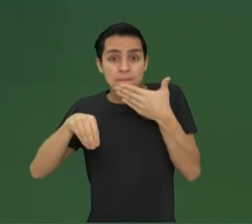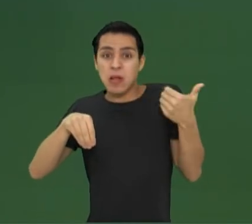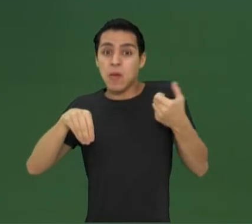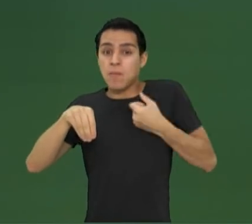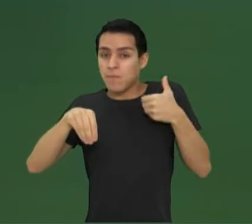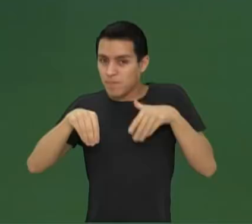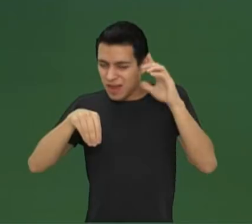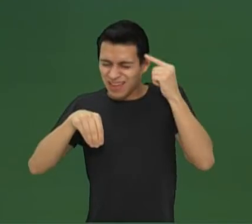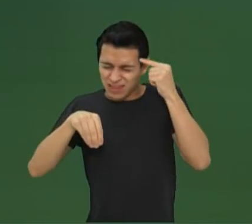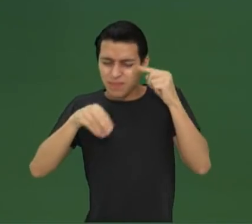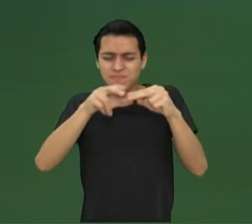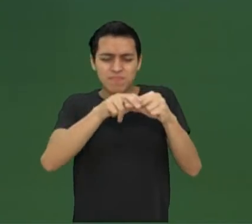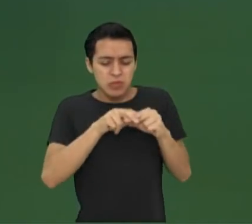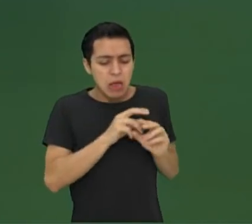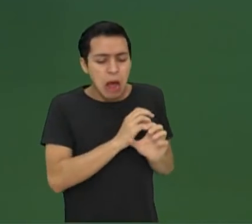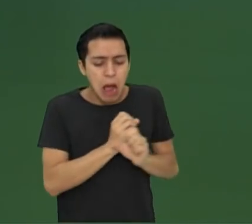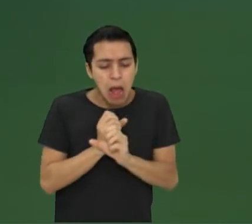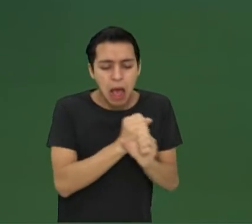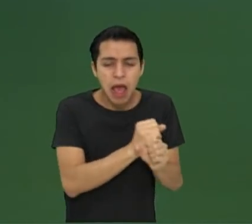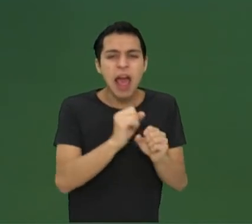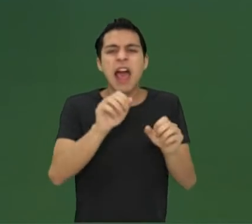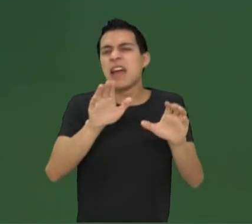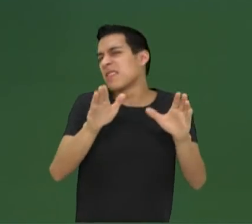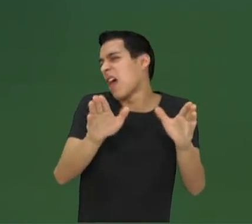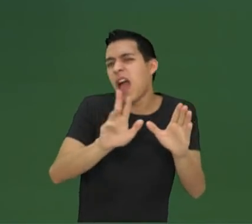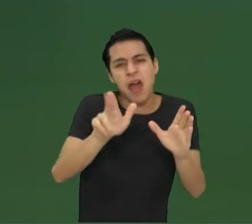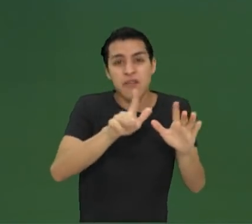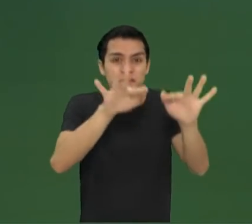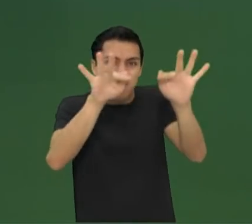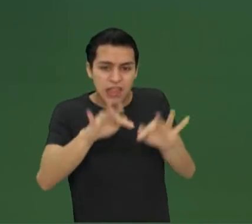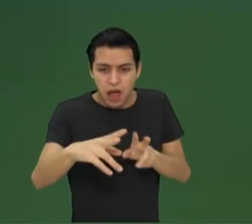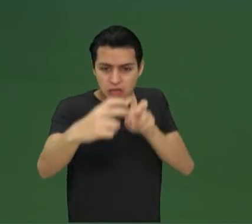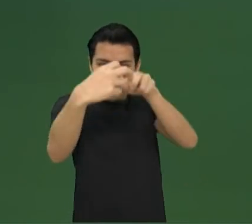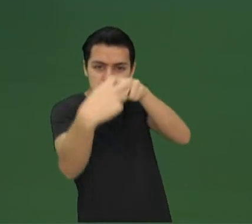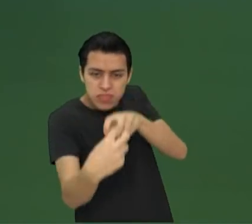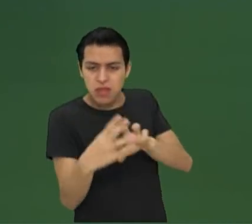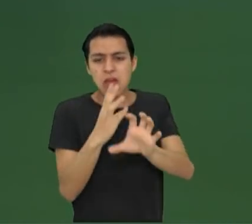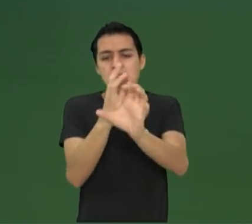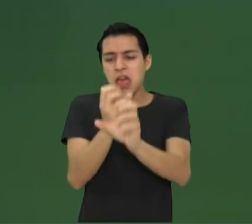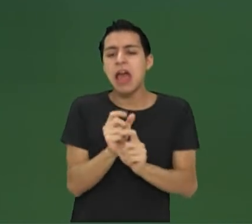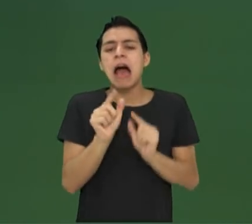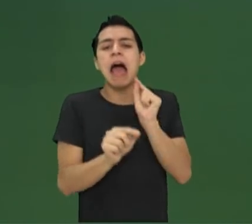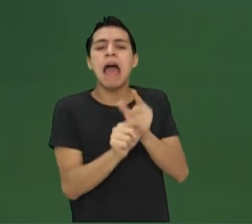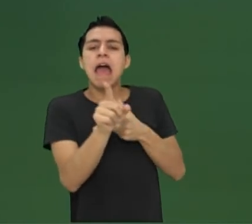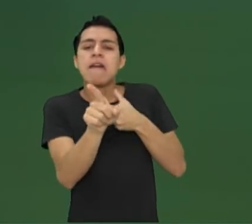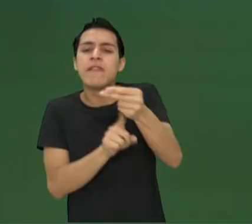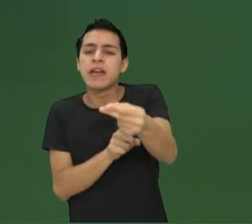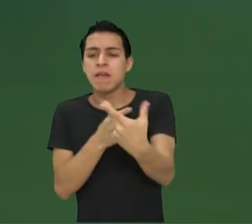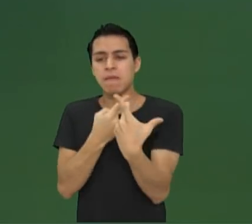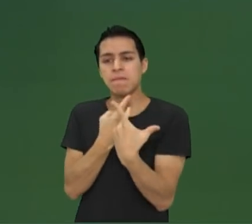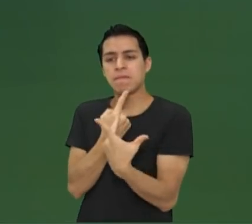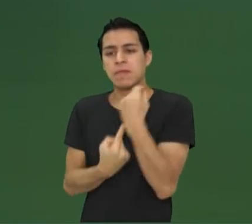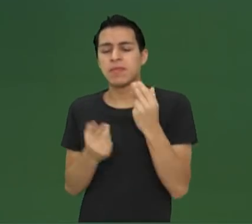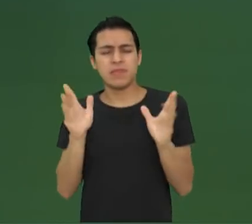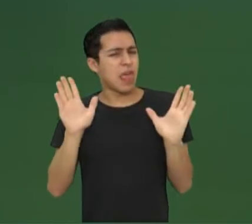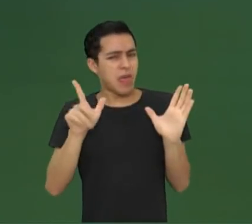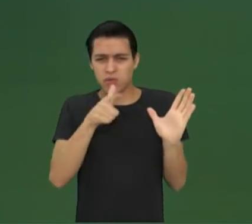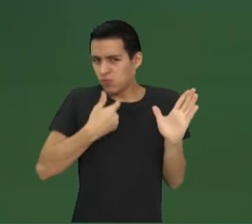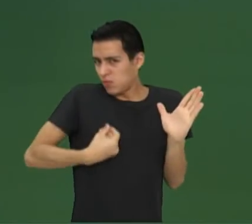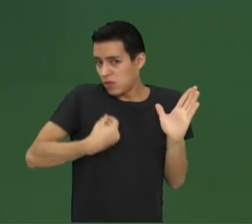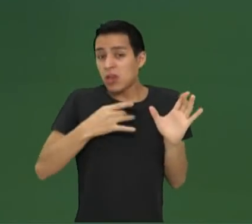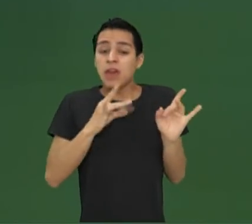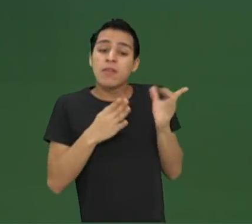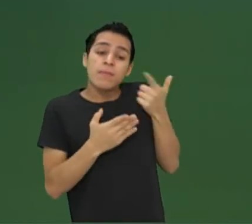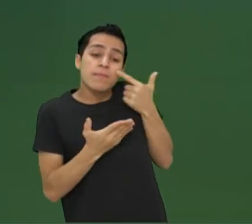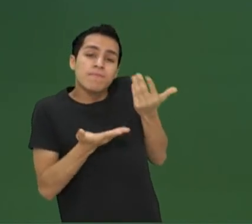questão. Não que você, no final do jogo, vá somar suas peças e as peças do adversário para ver quem ganhou. Isso não existe para